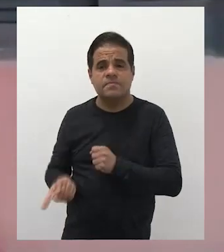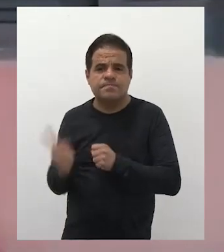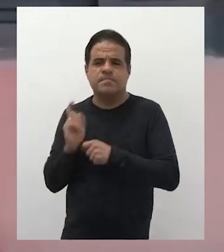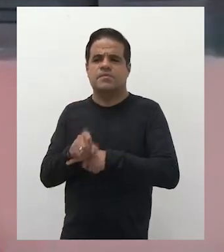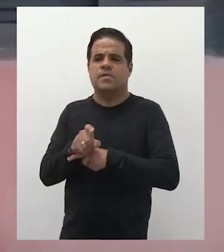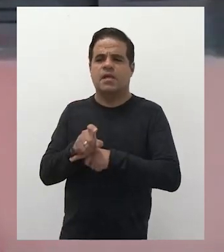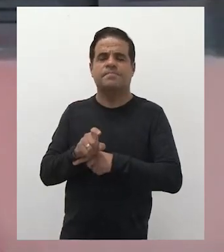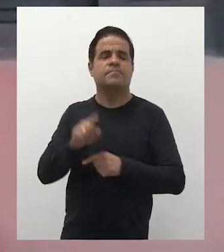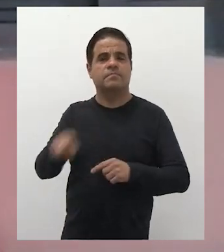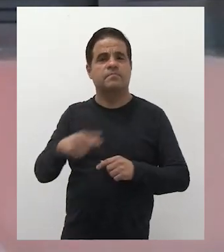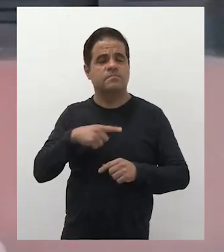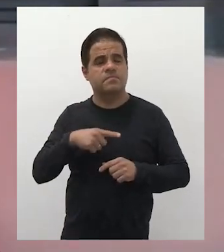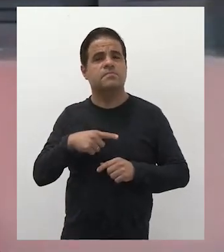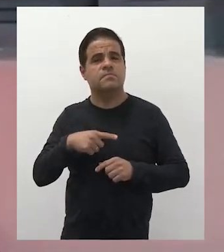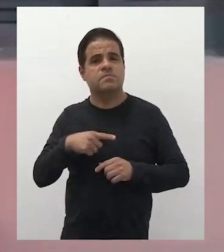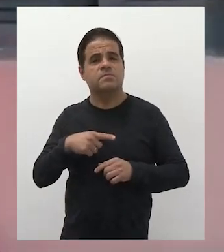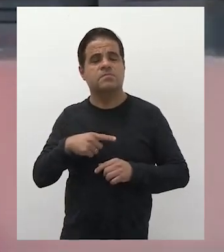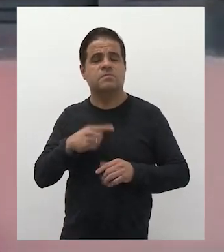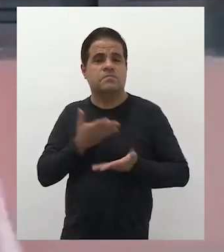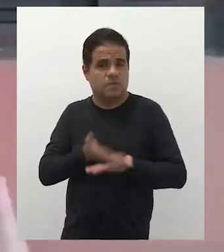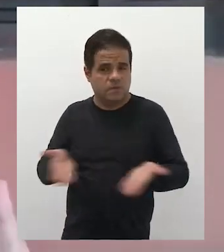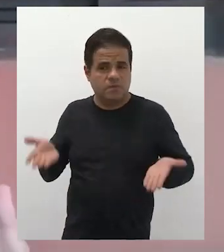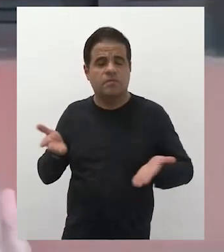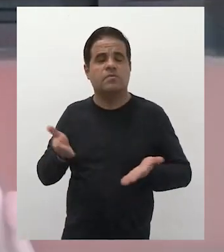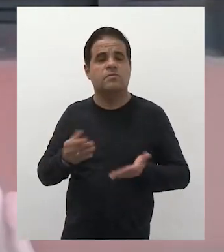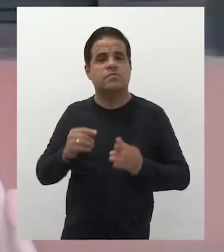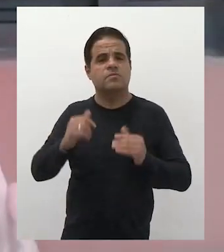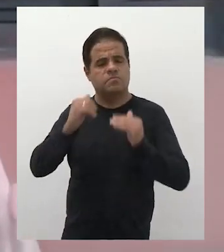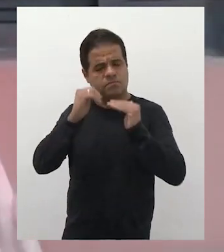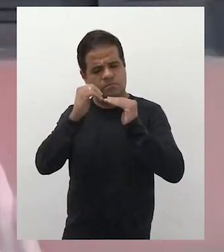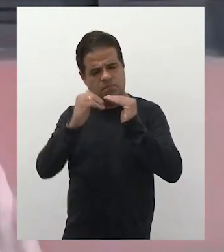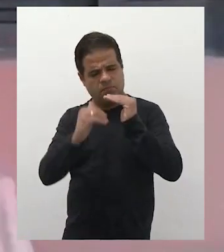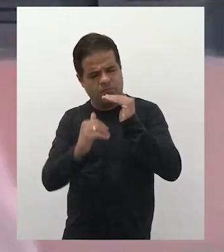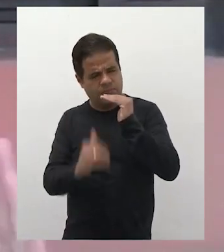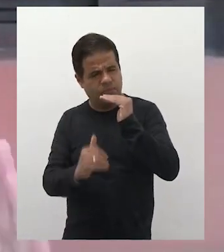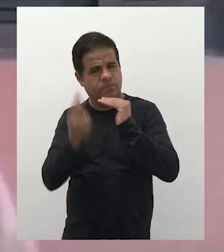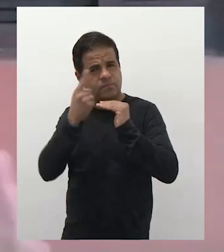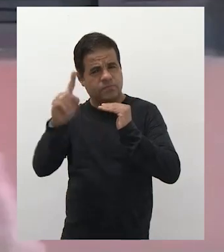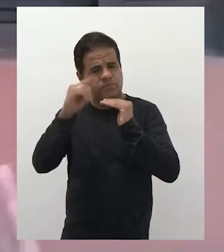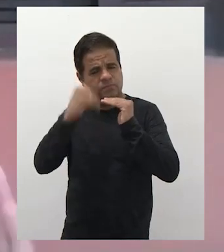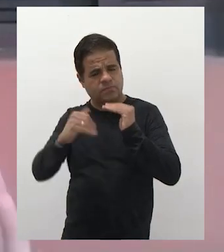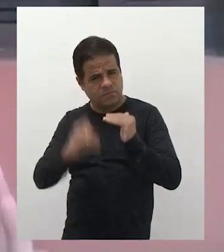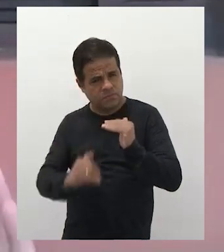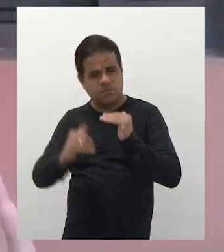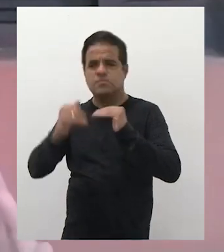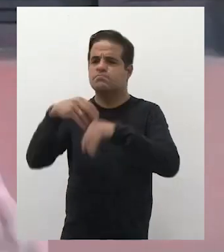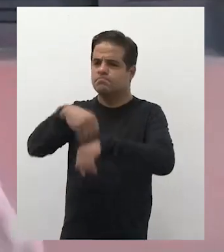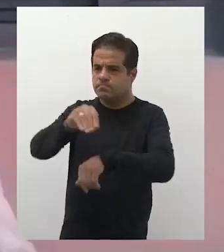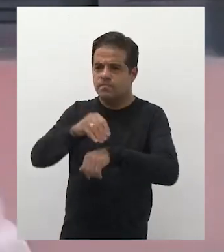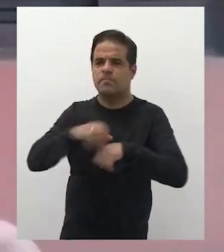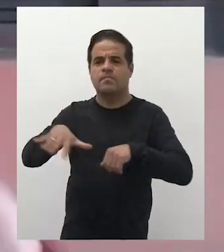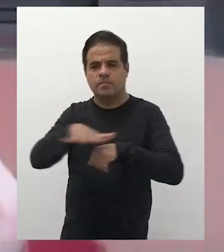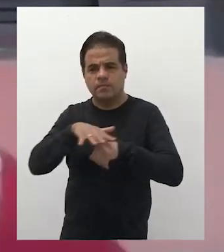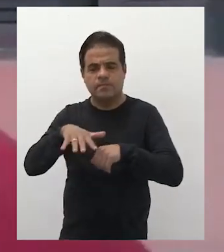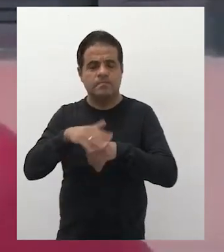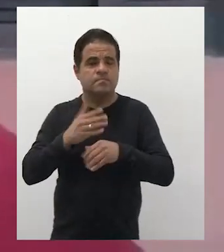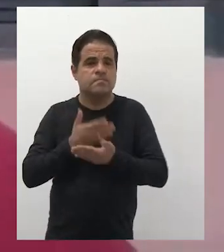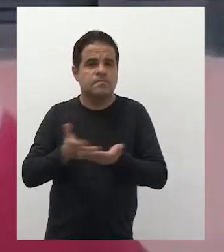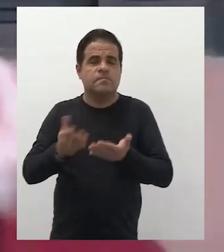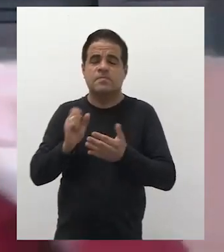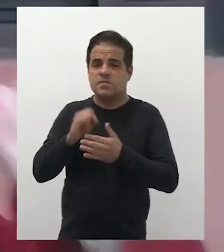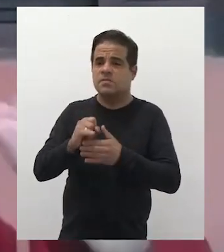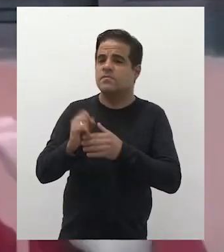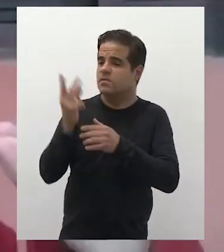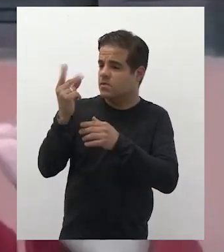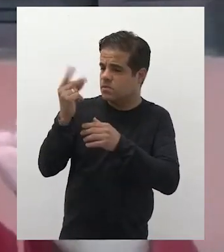clicar nesse canal, aparecem assim os últimos programas, as últimas transmissões. Mas se você for na